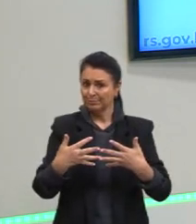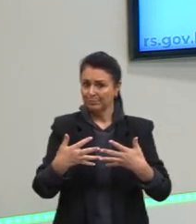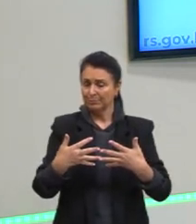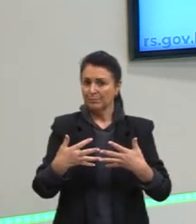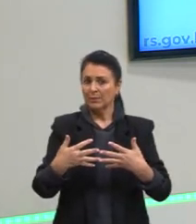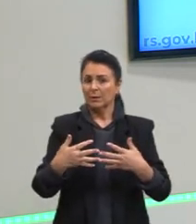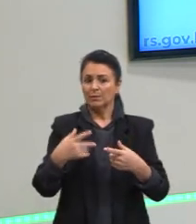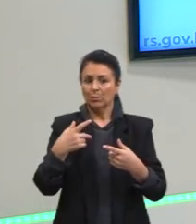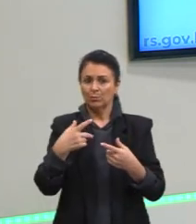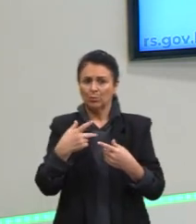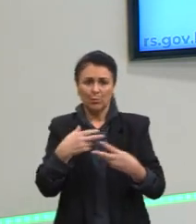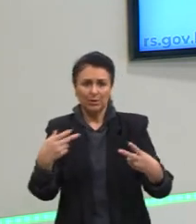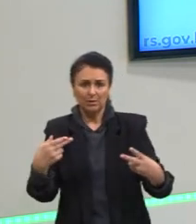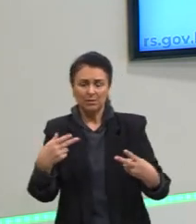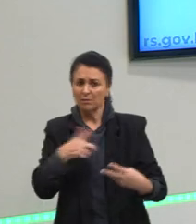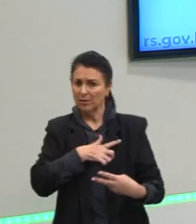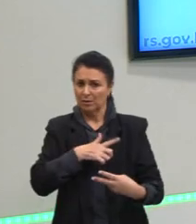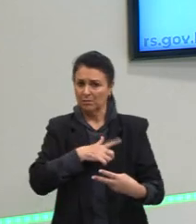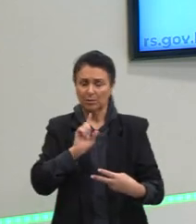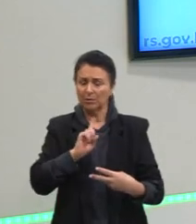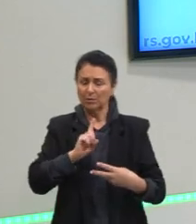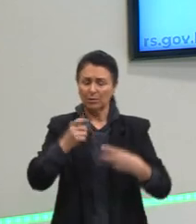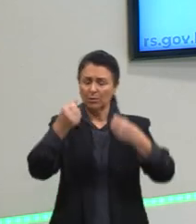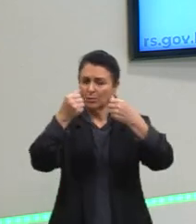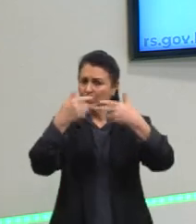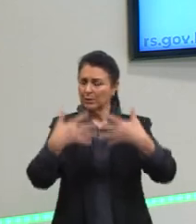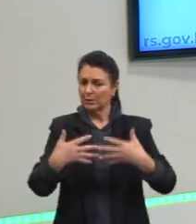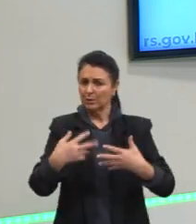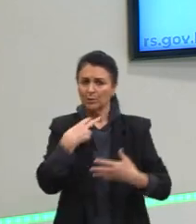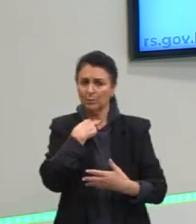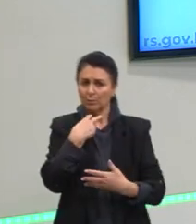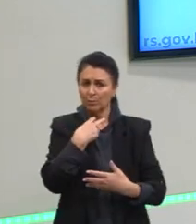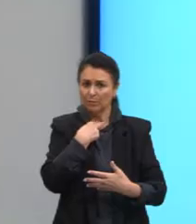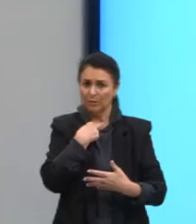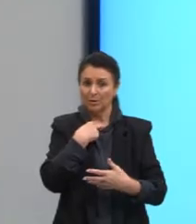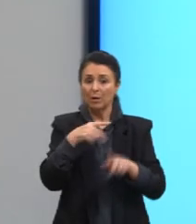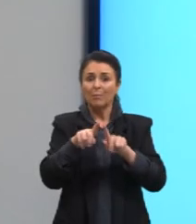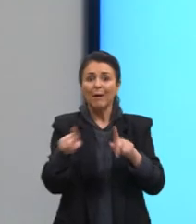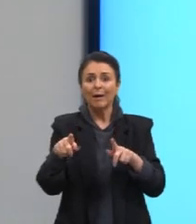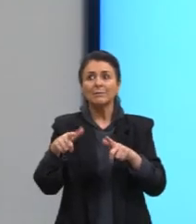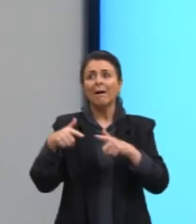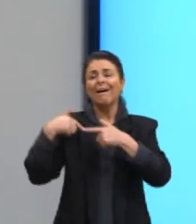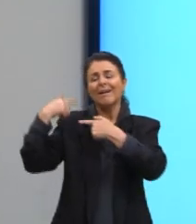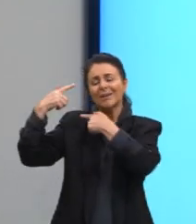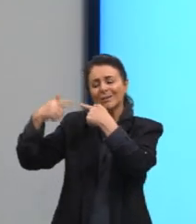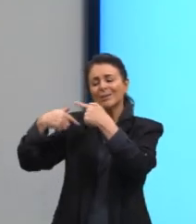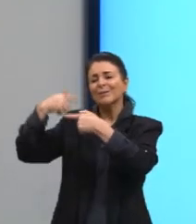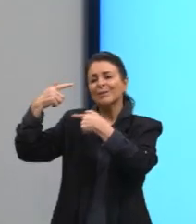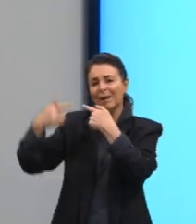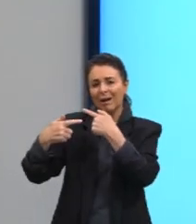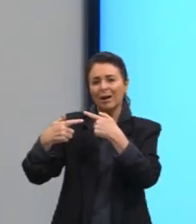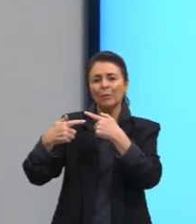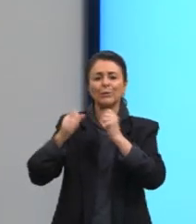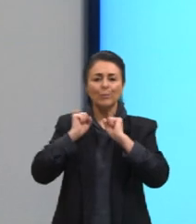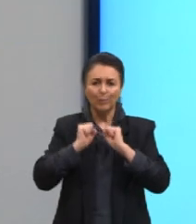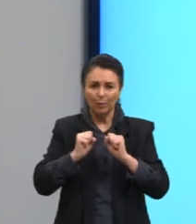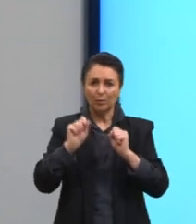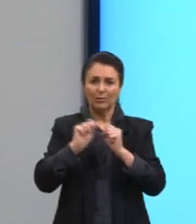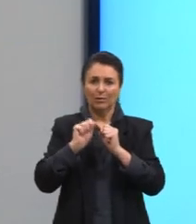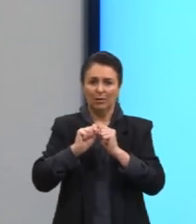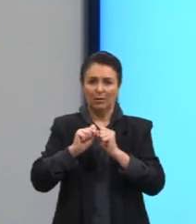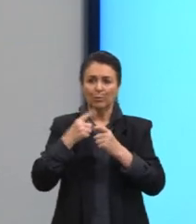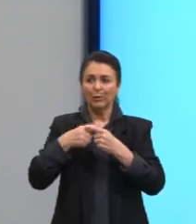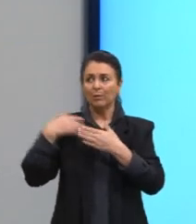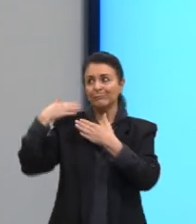aboli-las Mas compreendemos muito em função de uma ação tradicional que essas pessoas agem de uma